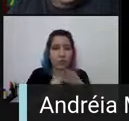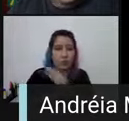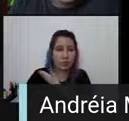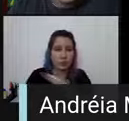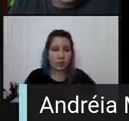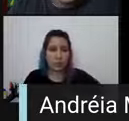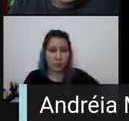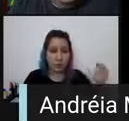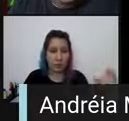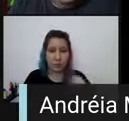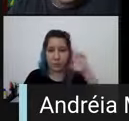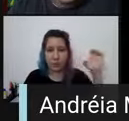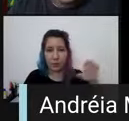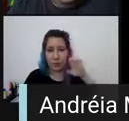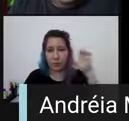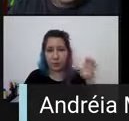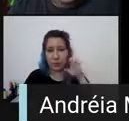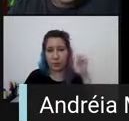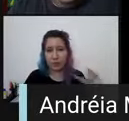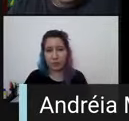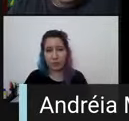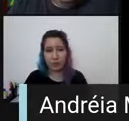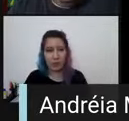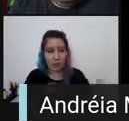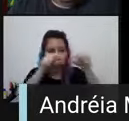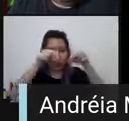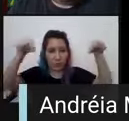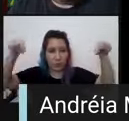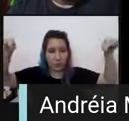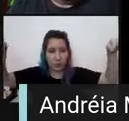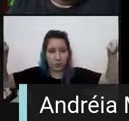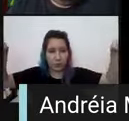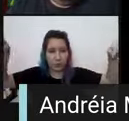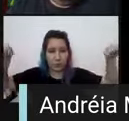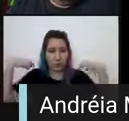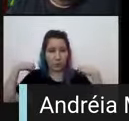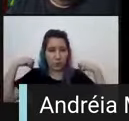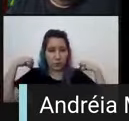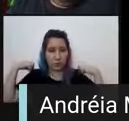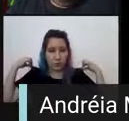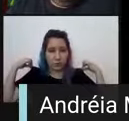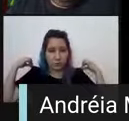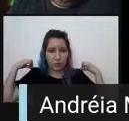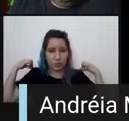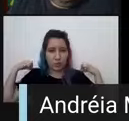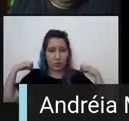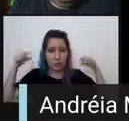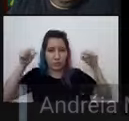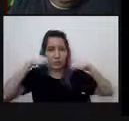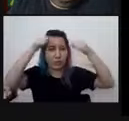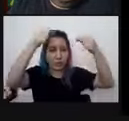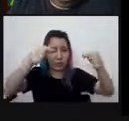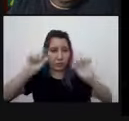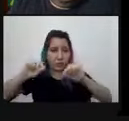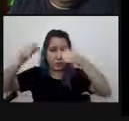se acumula um varal de roupas. É assim, é assim de